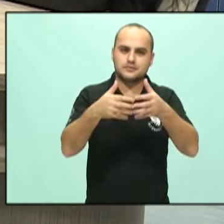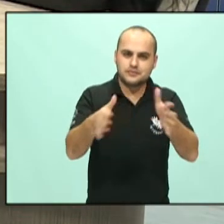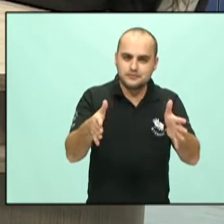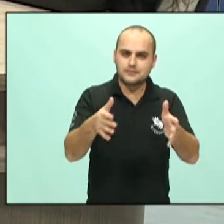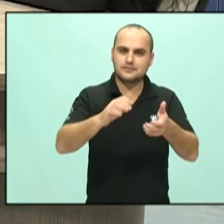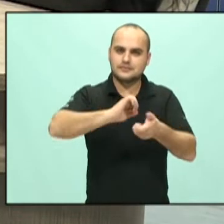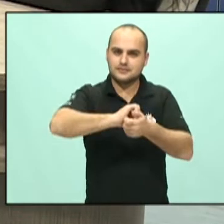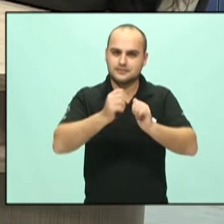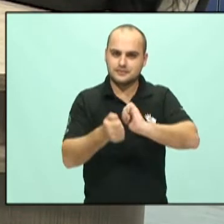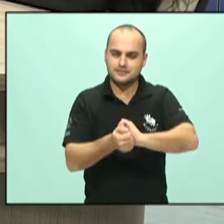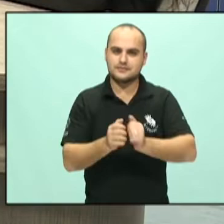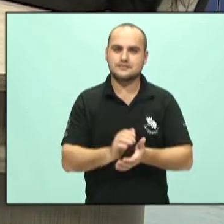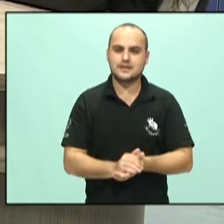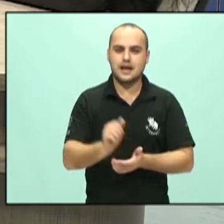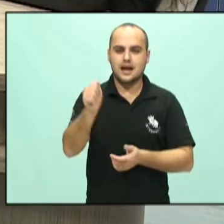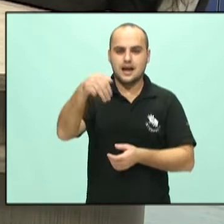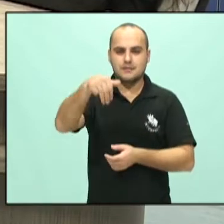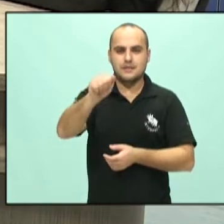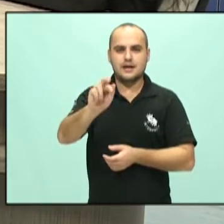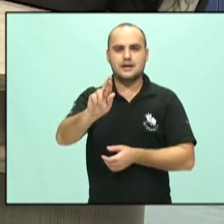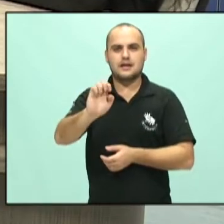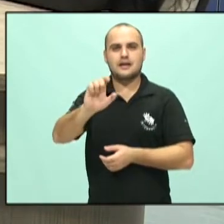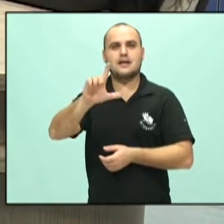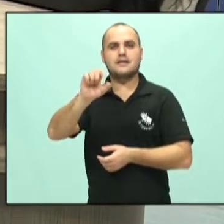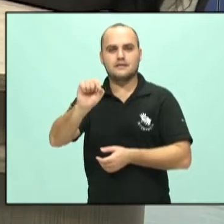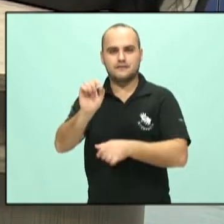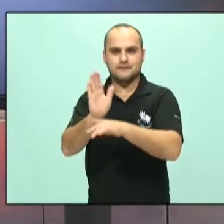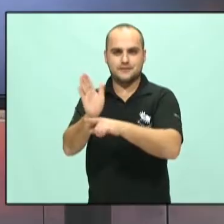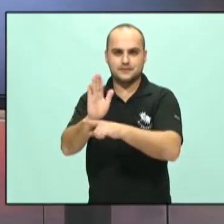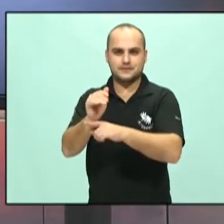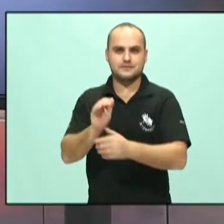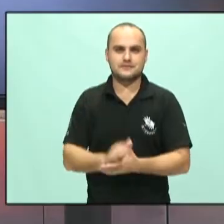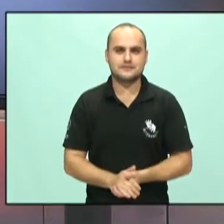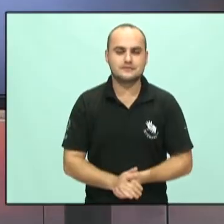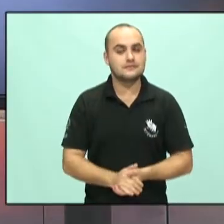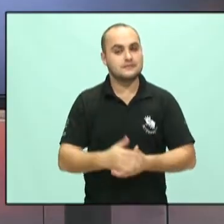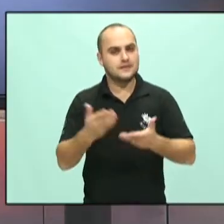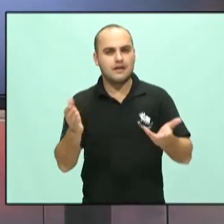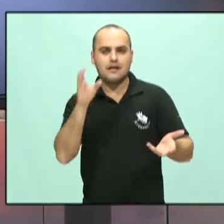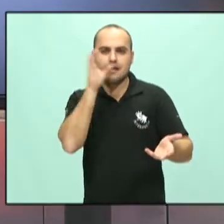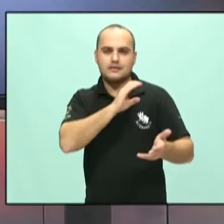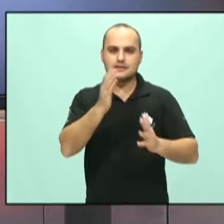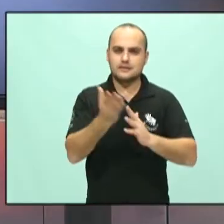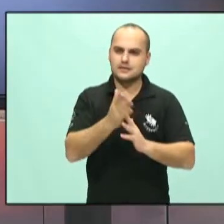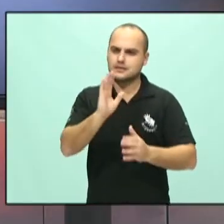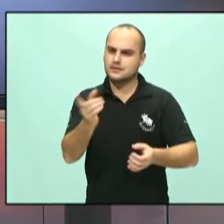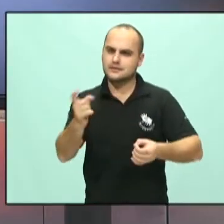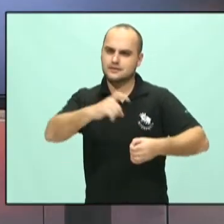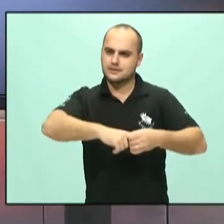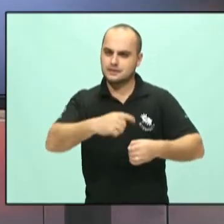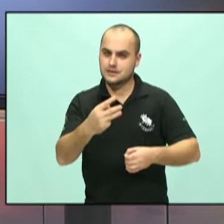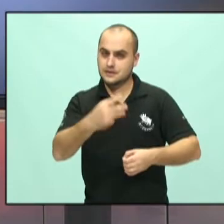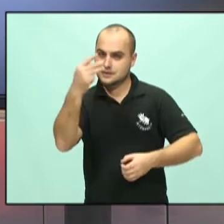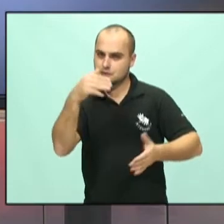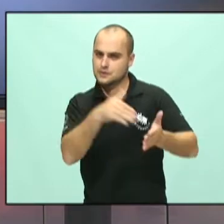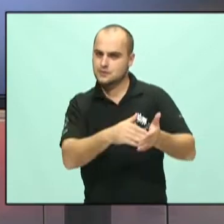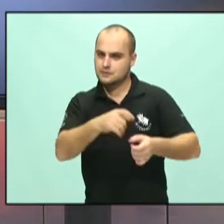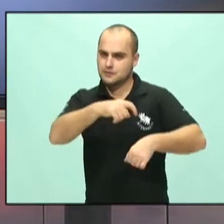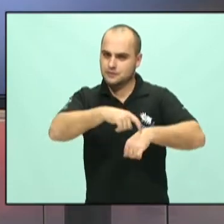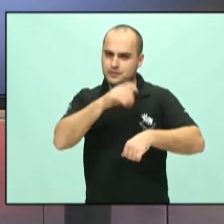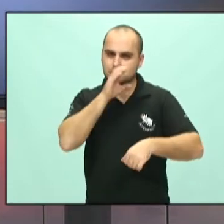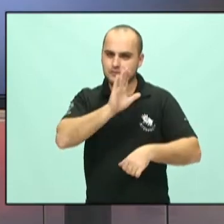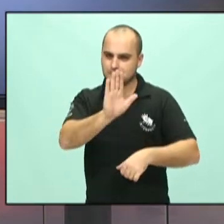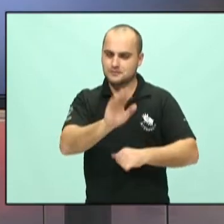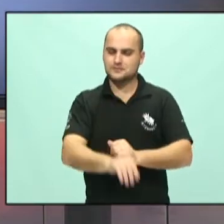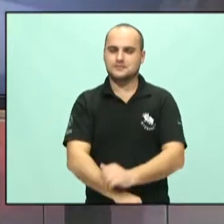artística. Amarelo Filmes. Bem legal isso. Bom, nós vamos fazer um rápido intervalo, já voltamos com o terceiro e último bloco do Câmara Aberta.